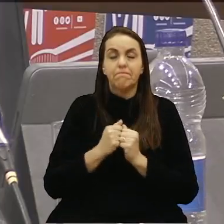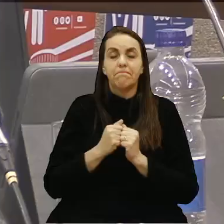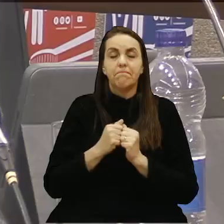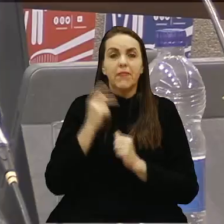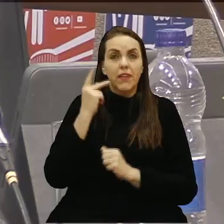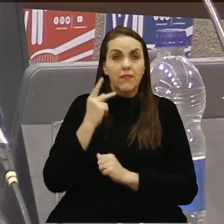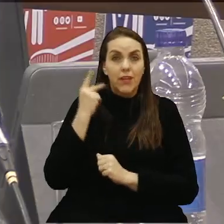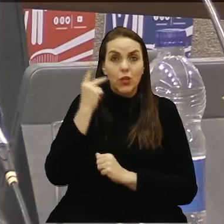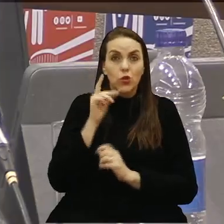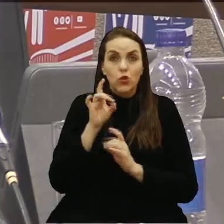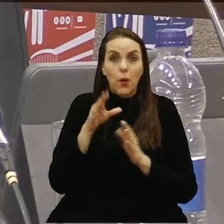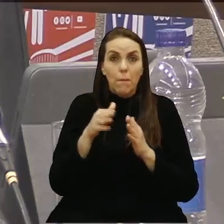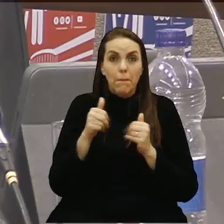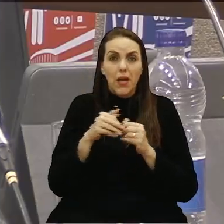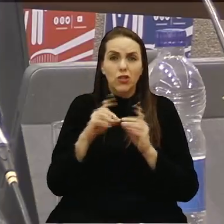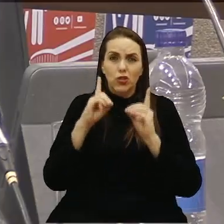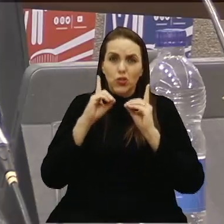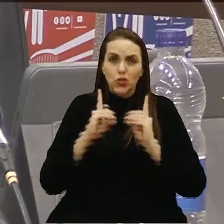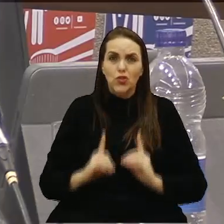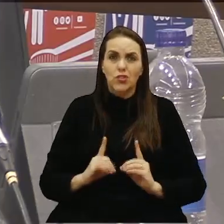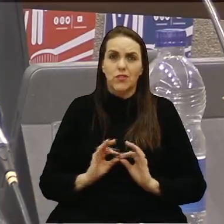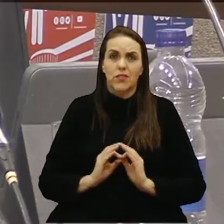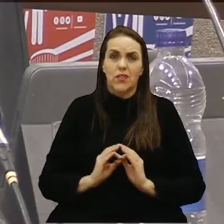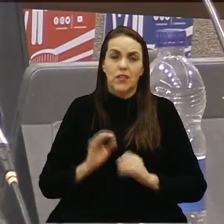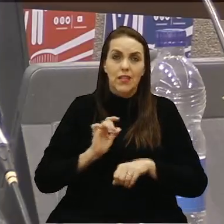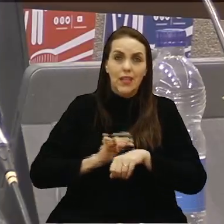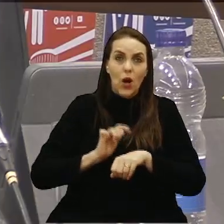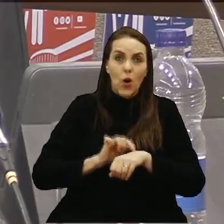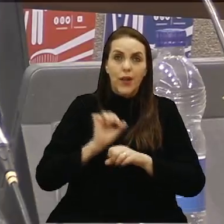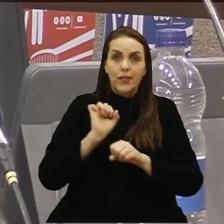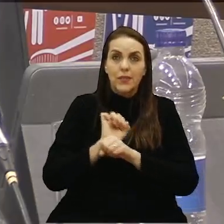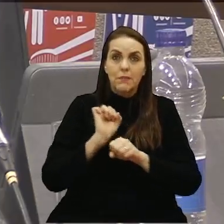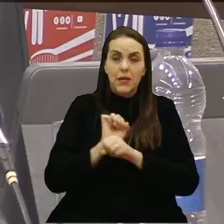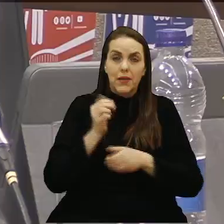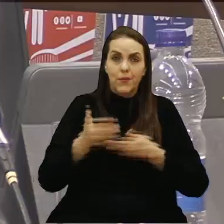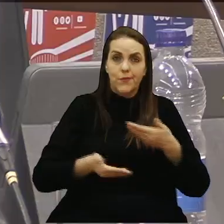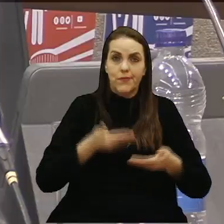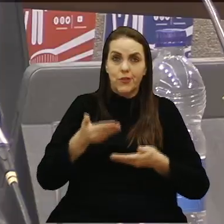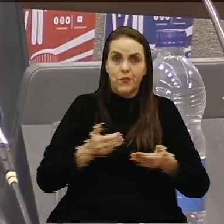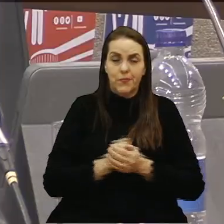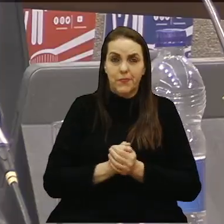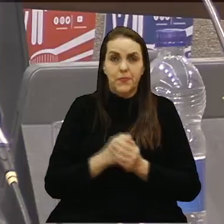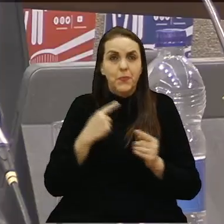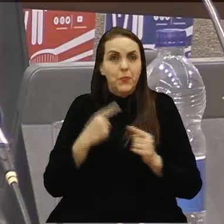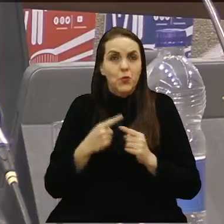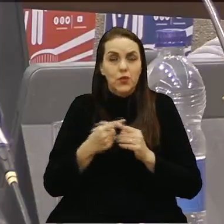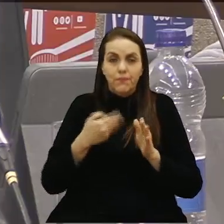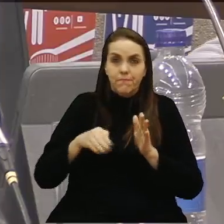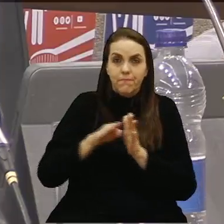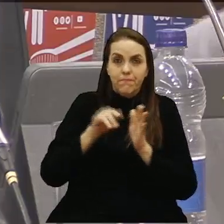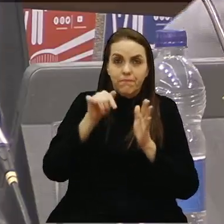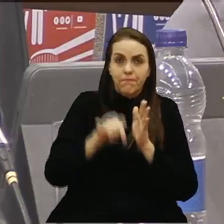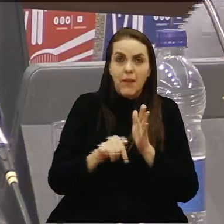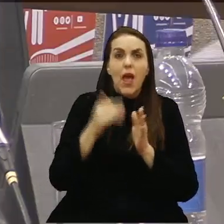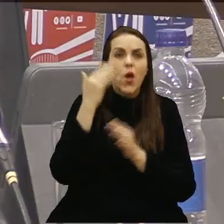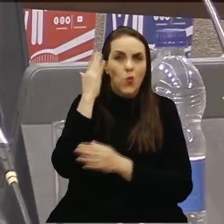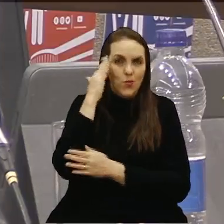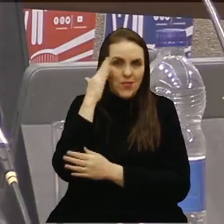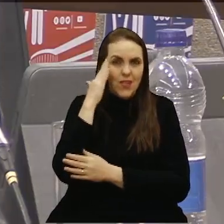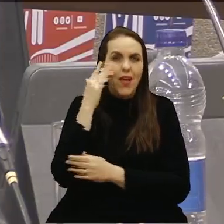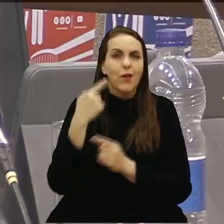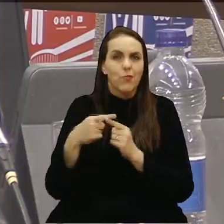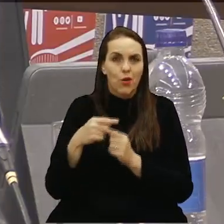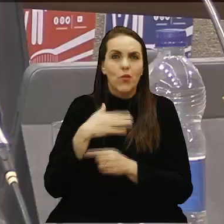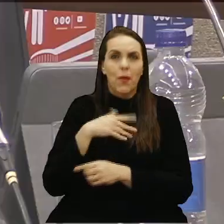só pede dignidade na hora de aguardar uma consulta. Porque a gente vem aqui, e eu sei, porque eu tenho meus